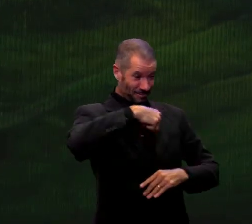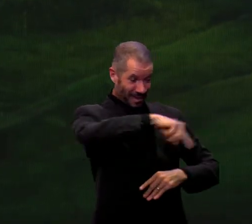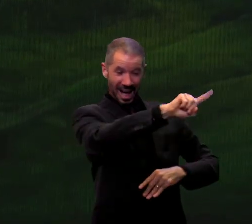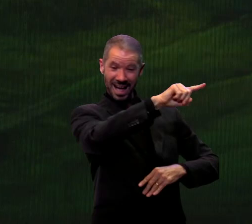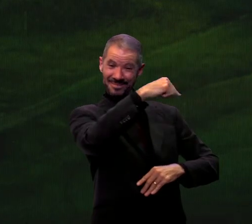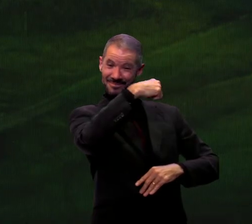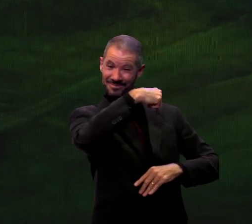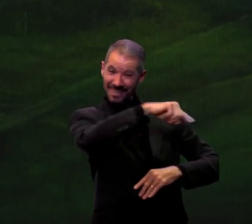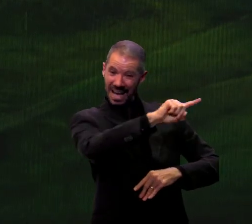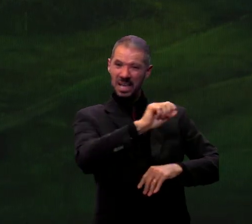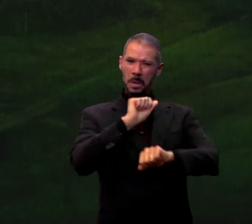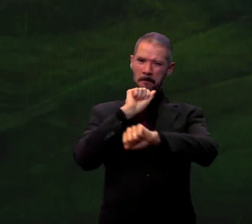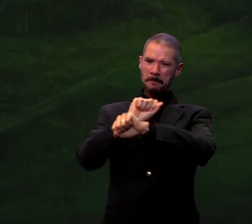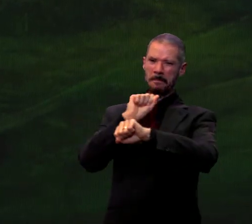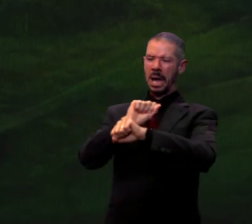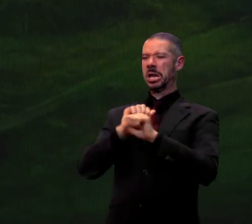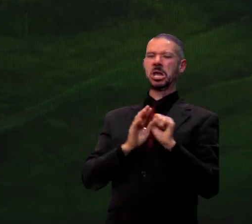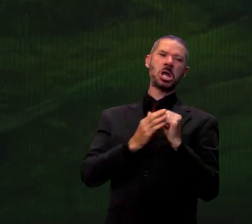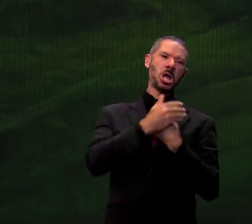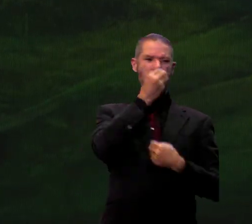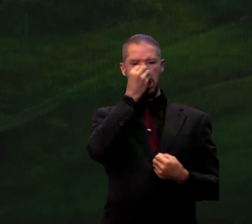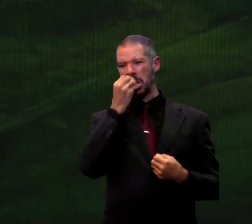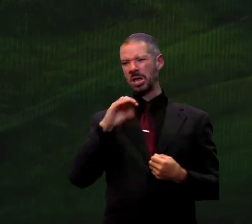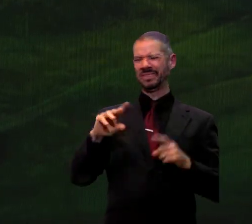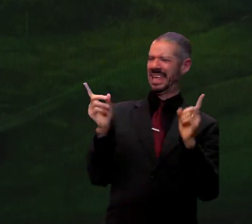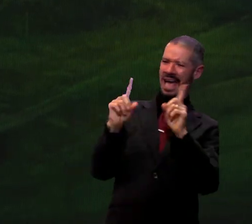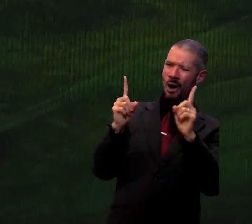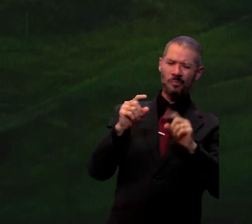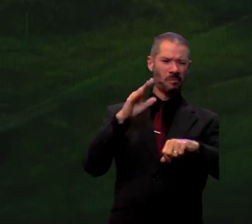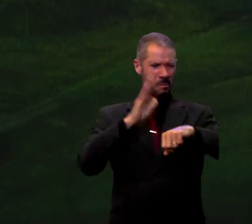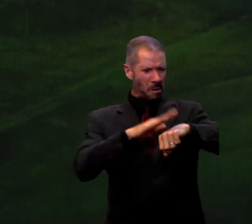lá, para de se omitir, faça o bem.